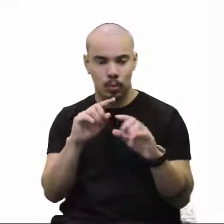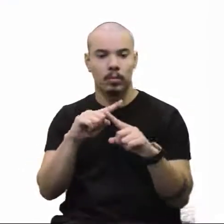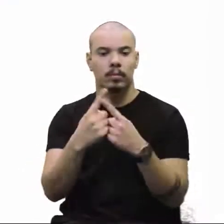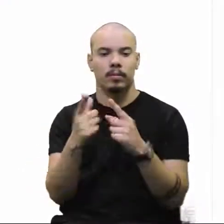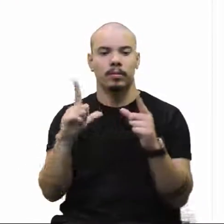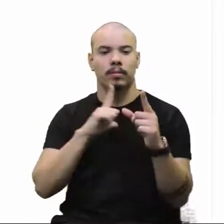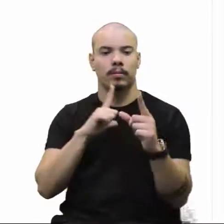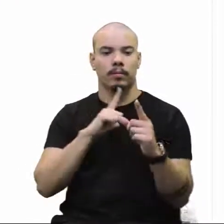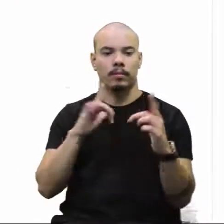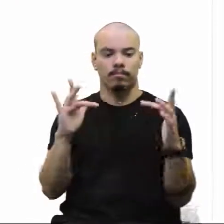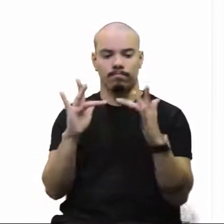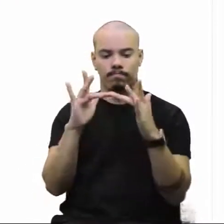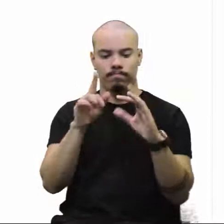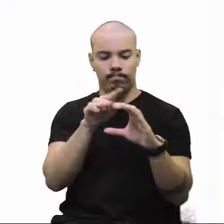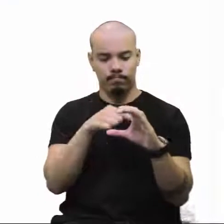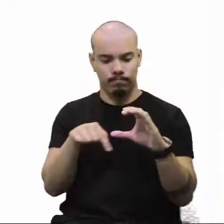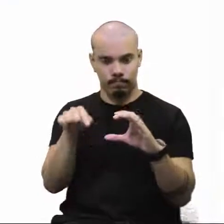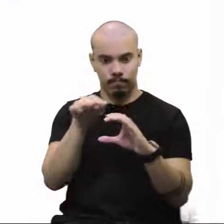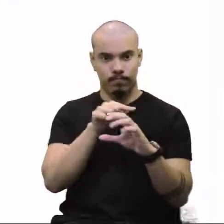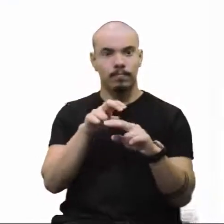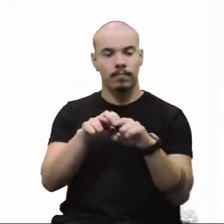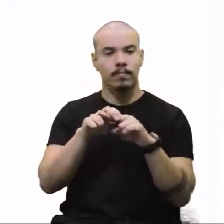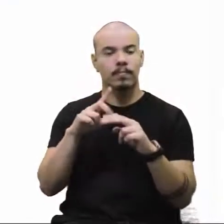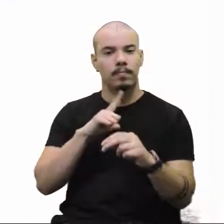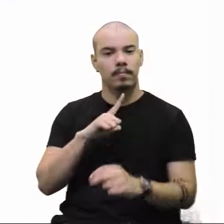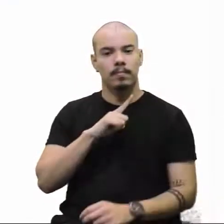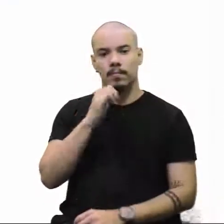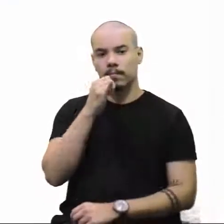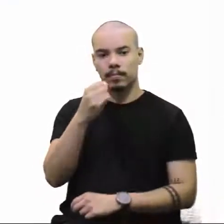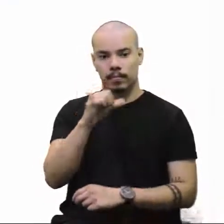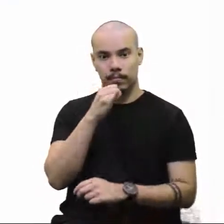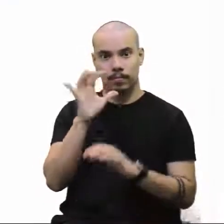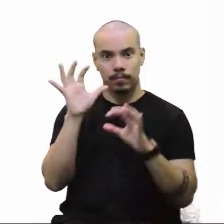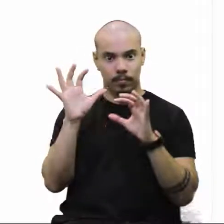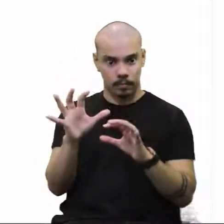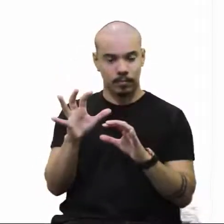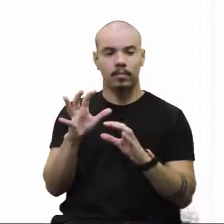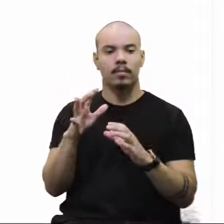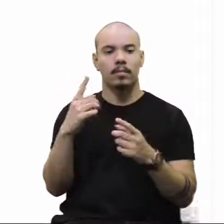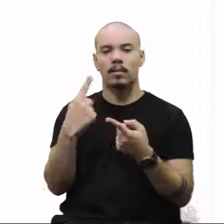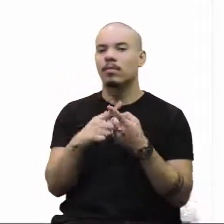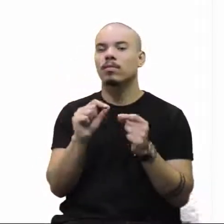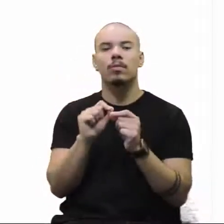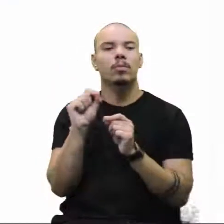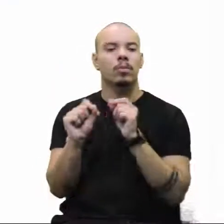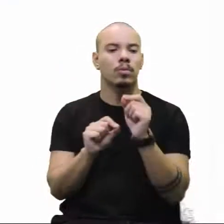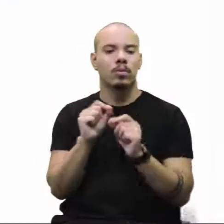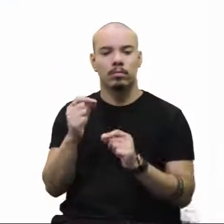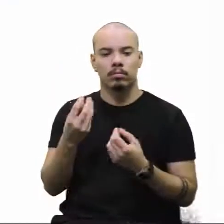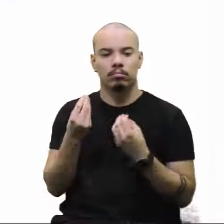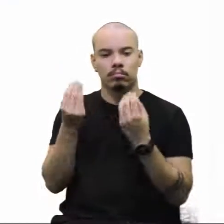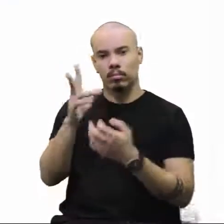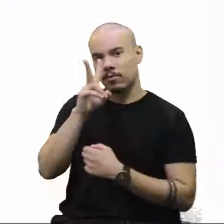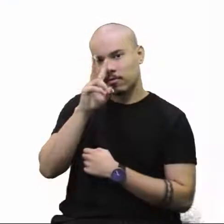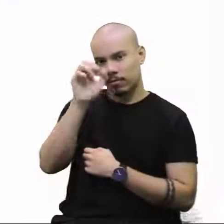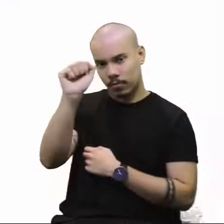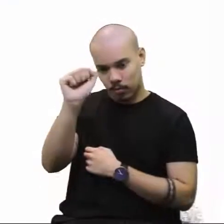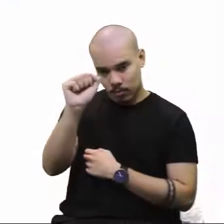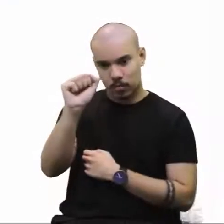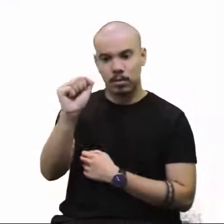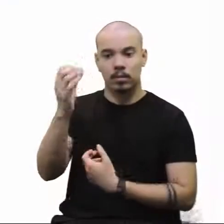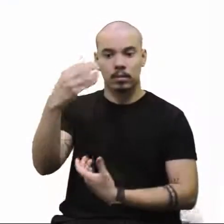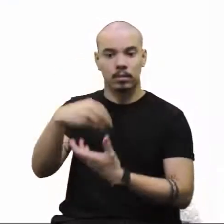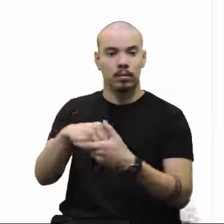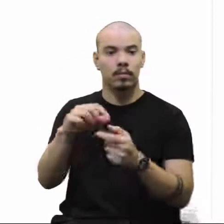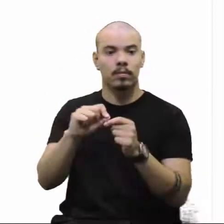está tocando, então passa a corrente elétrica aqui no meio, gerando essa força magnética,